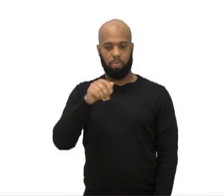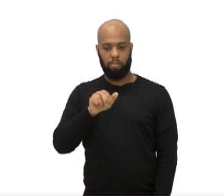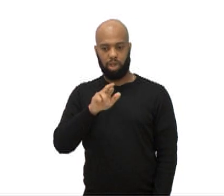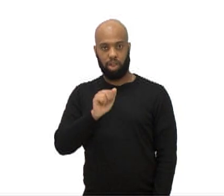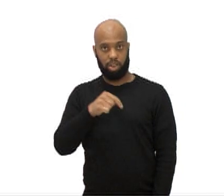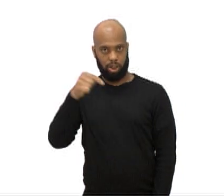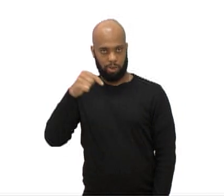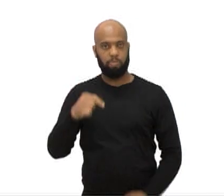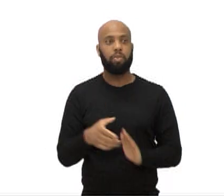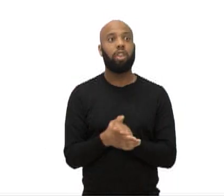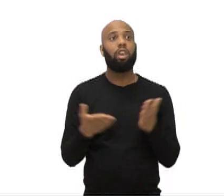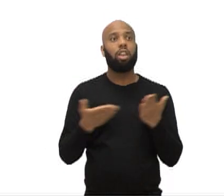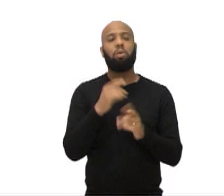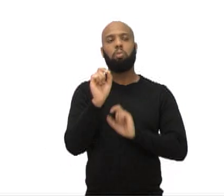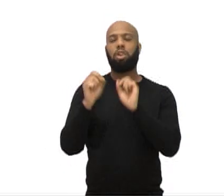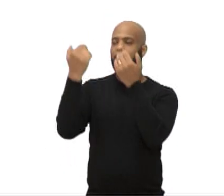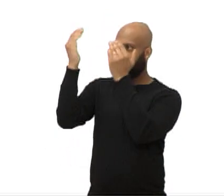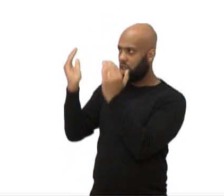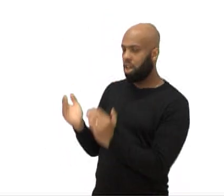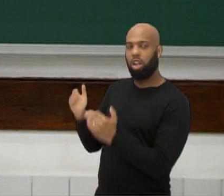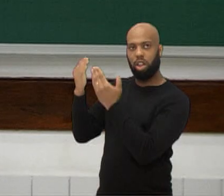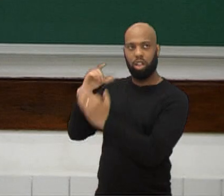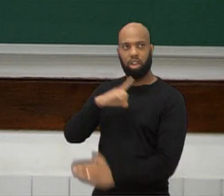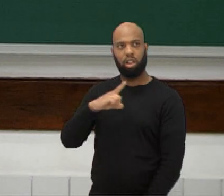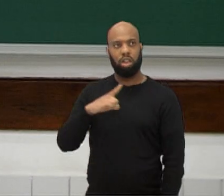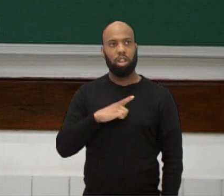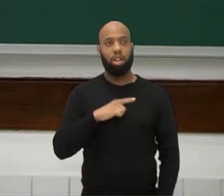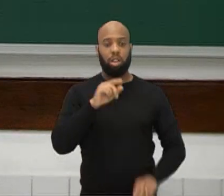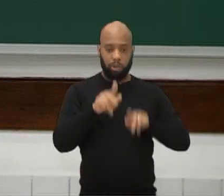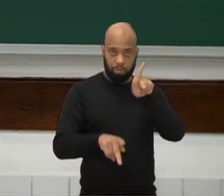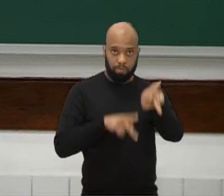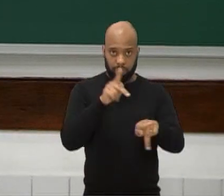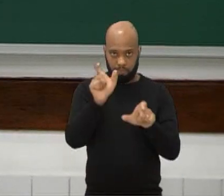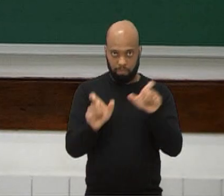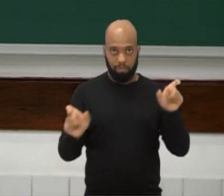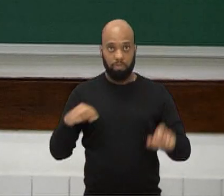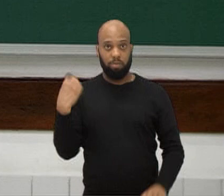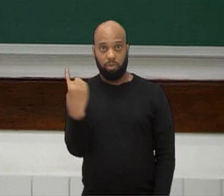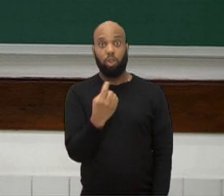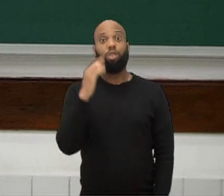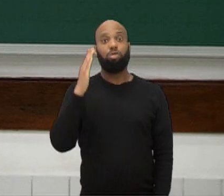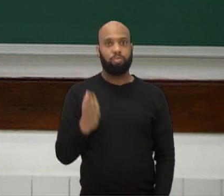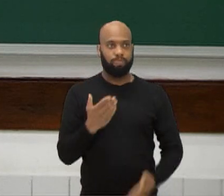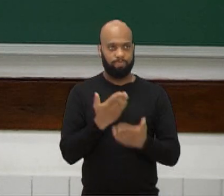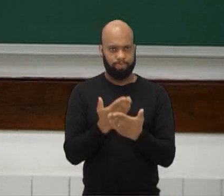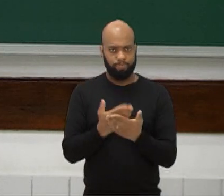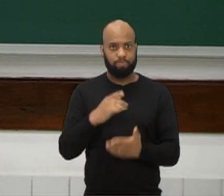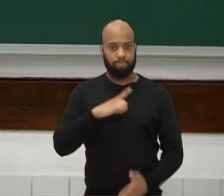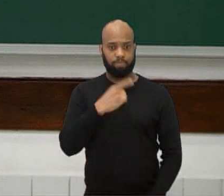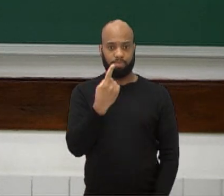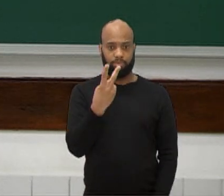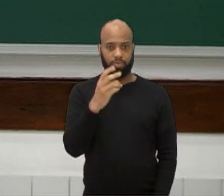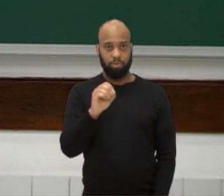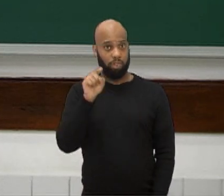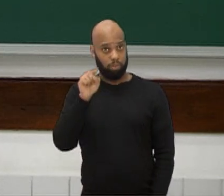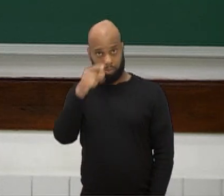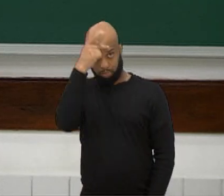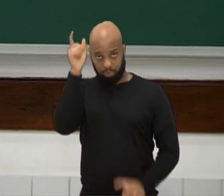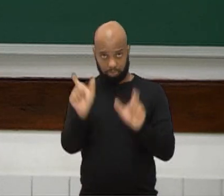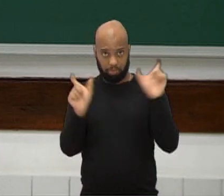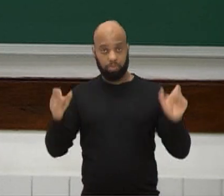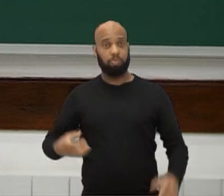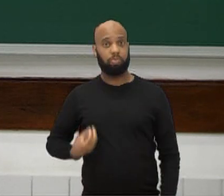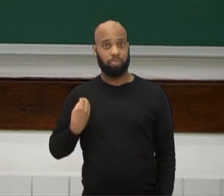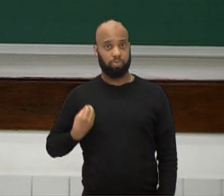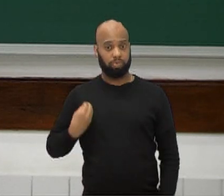E agora, nós vamos analisar a população. Nós já falamos que tinham 120 mil pessoas que